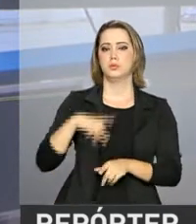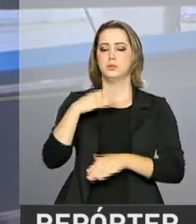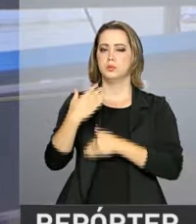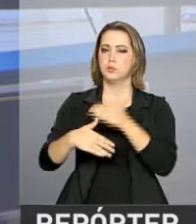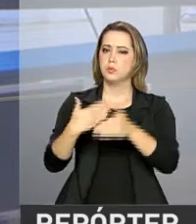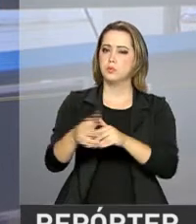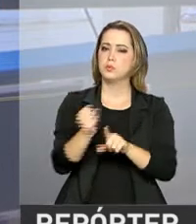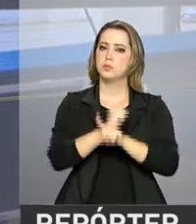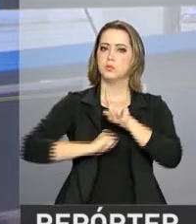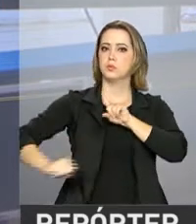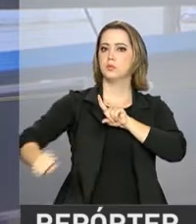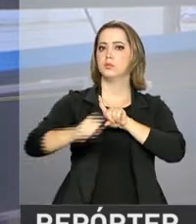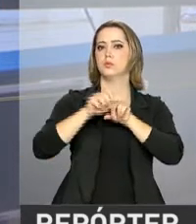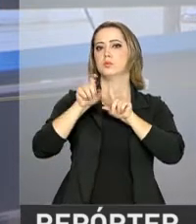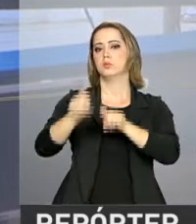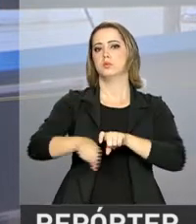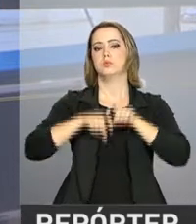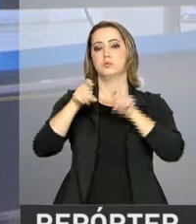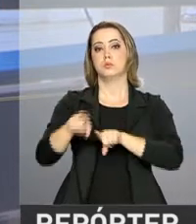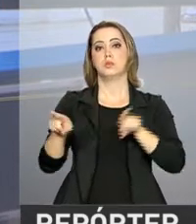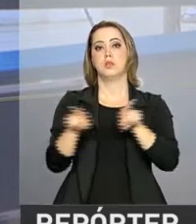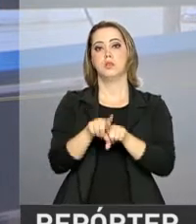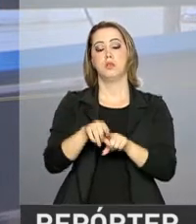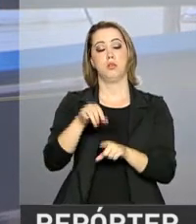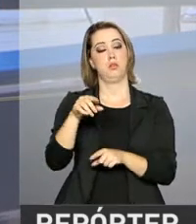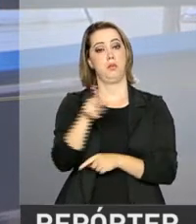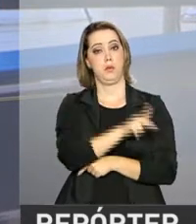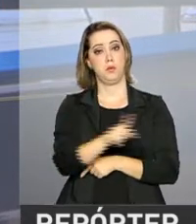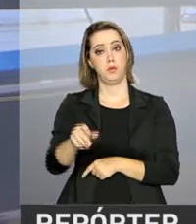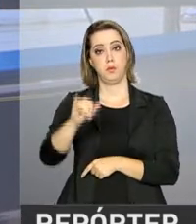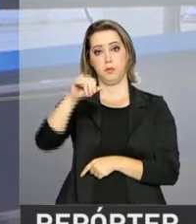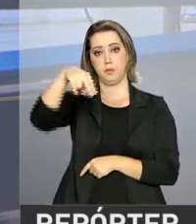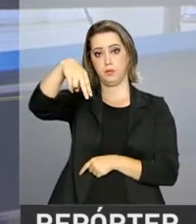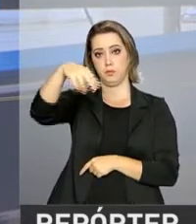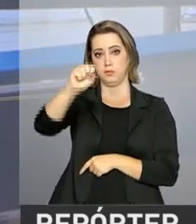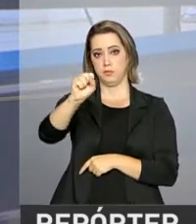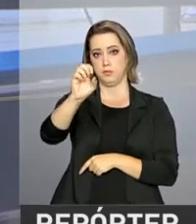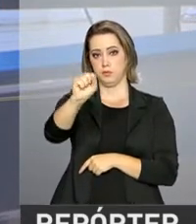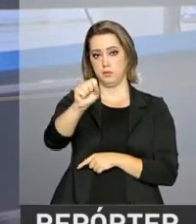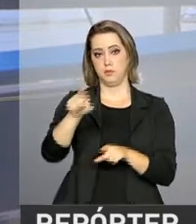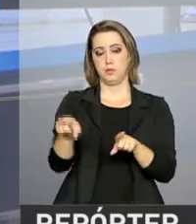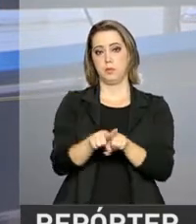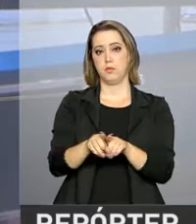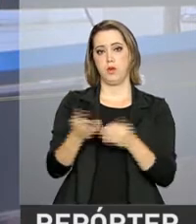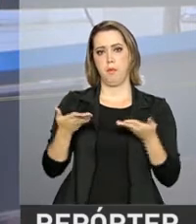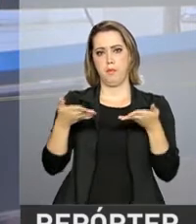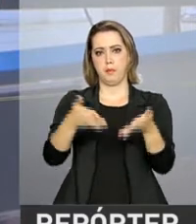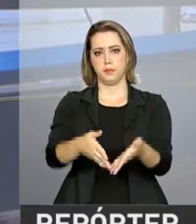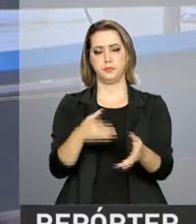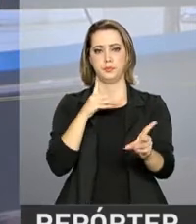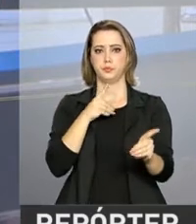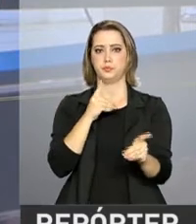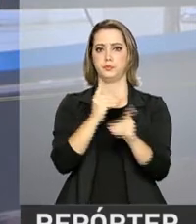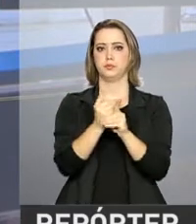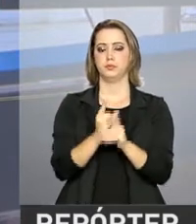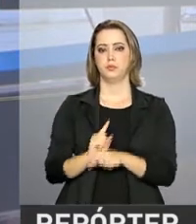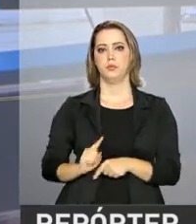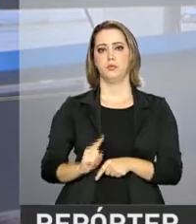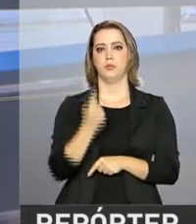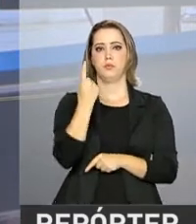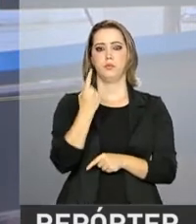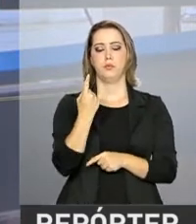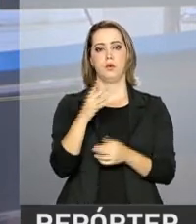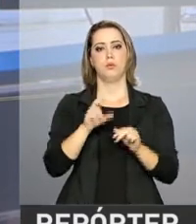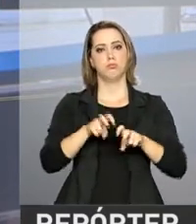eo presidente do instituto nacional do seguro social inss leonardo gadelha em participar desses encontros a